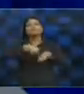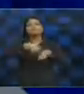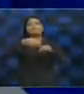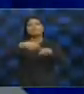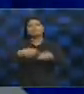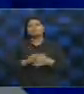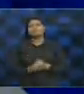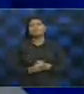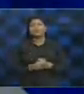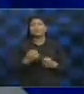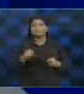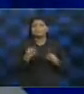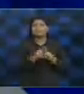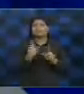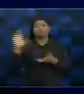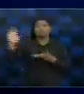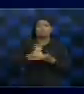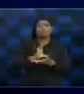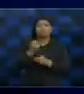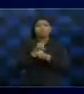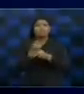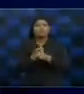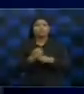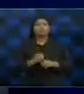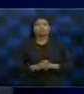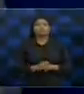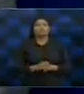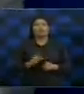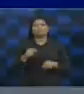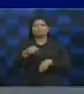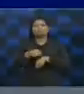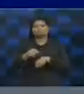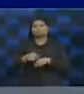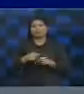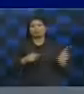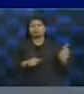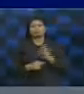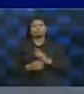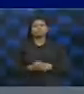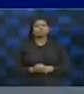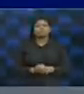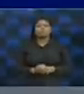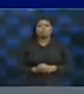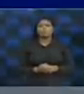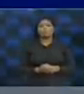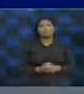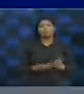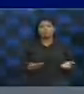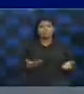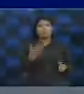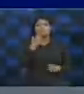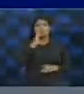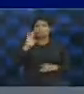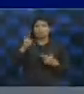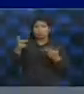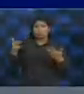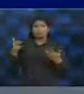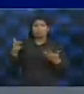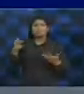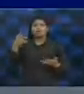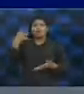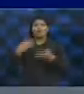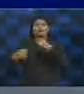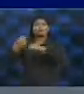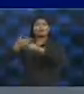BRT. Ele dirigiu. Obrigado. Tréplica, 1 minuto. Essas são as promessas da campanha passada, repetidas